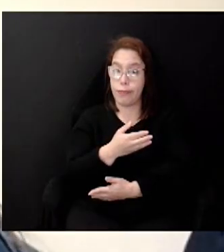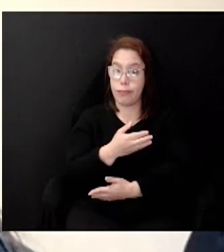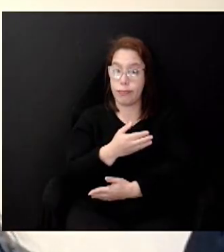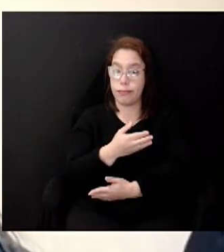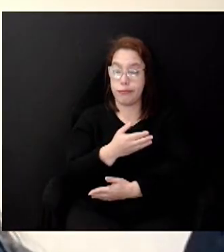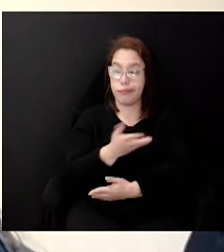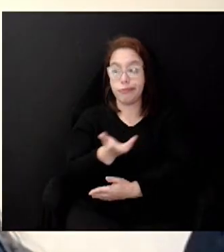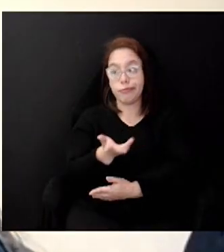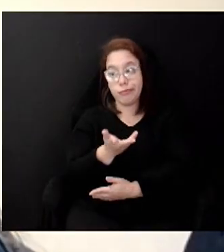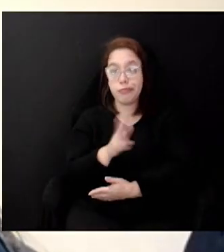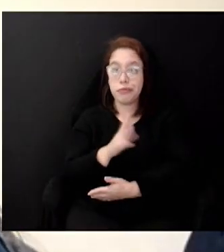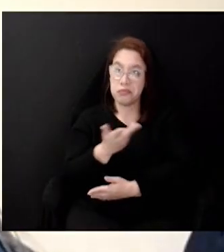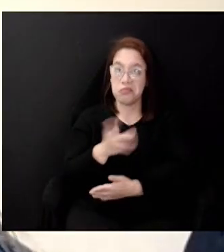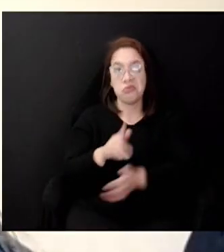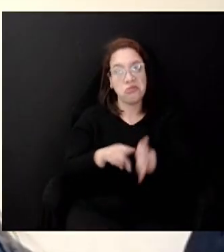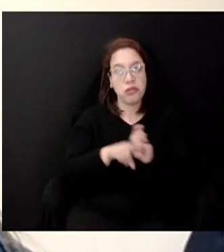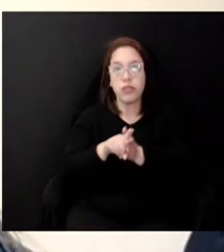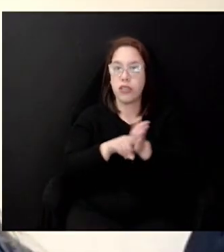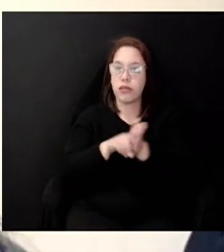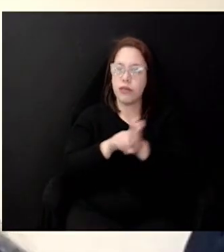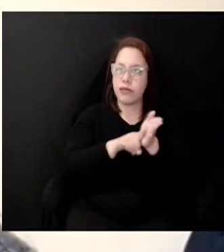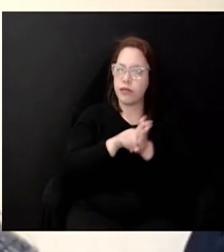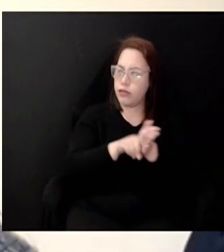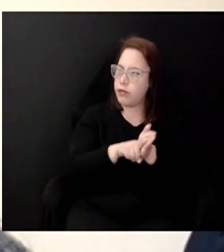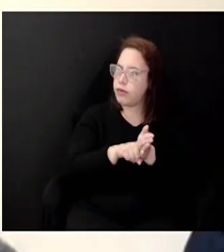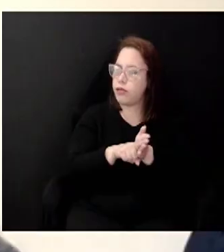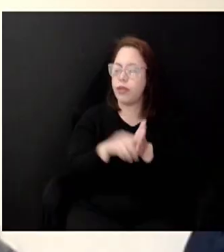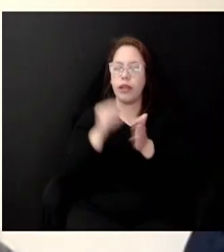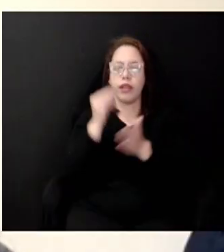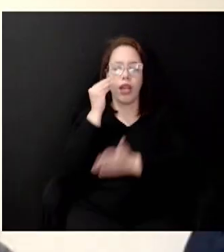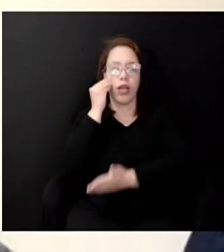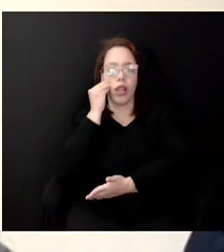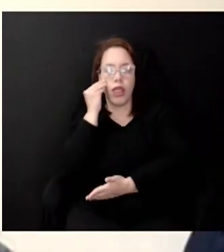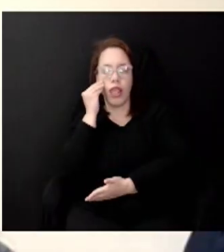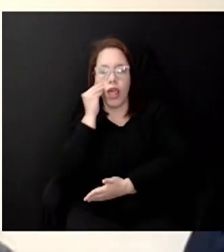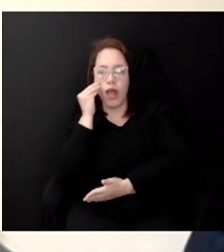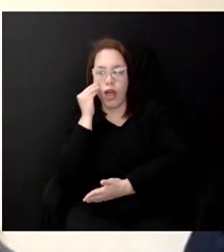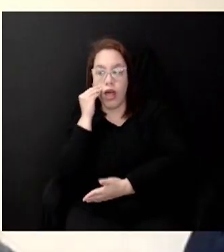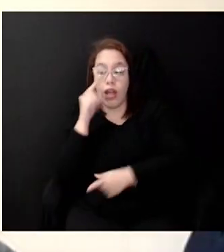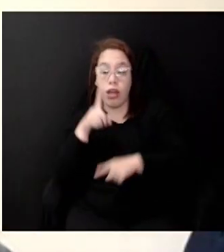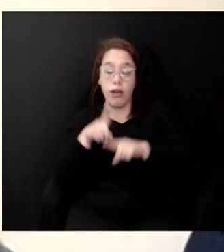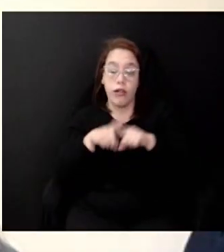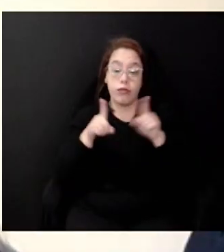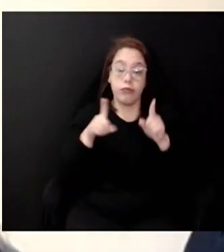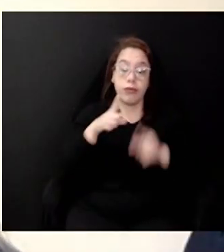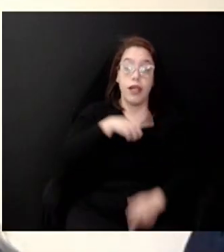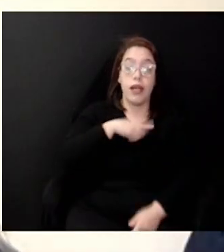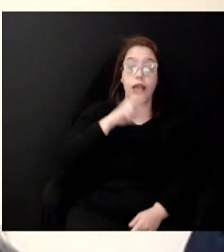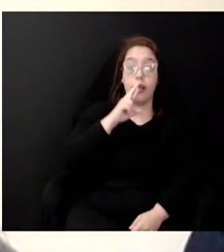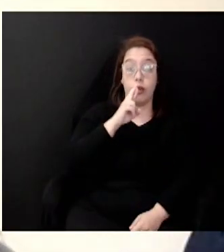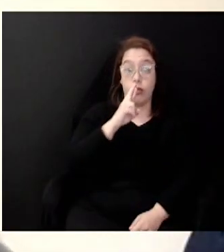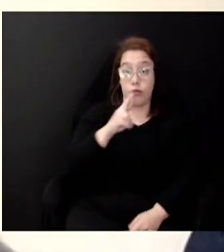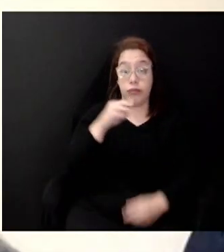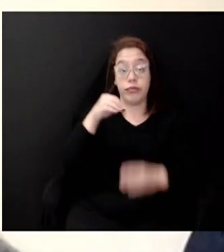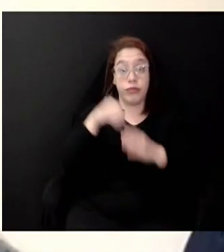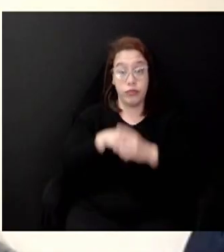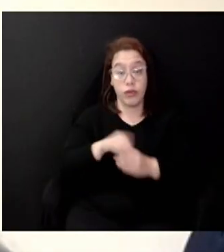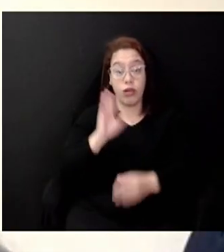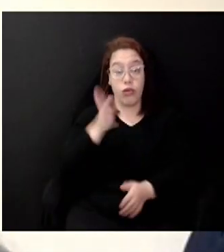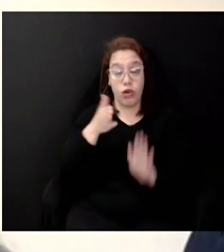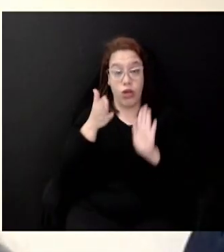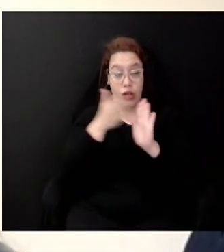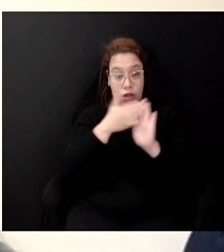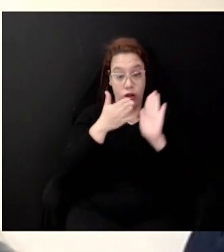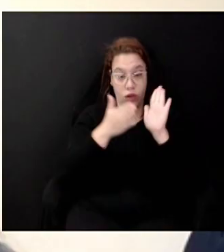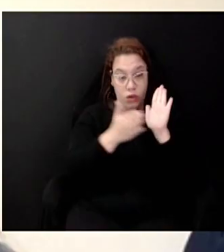sendo pesquisado, né? E sendo testado e tudo mais. Só que tem resultados dentro do que já foi proposto. Né?